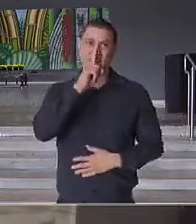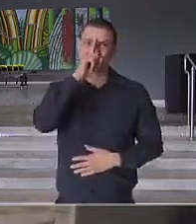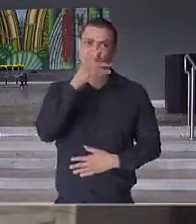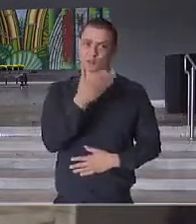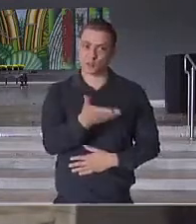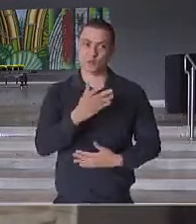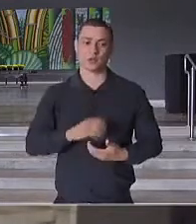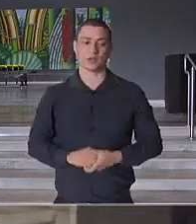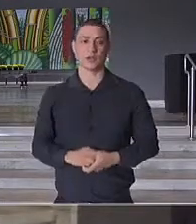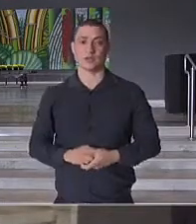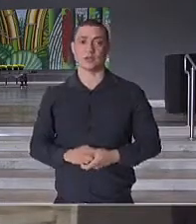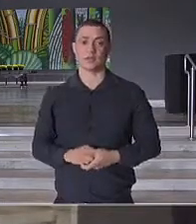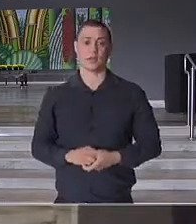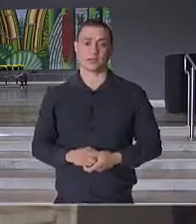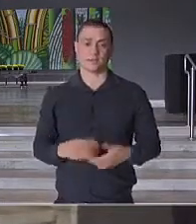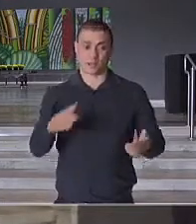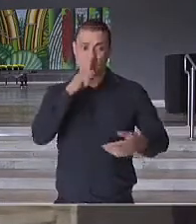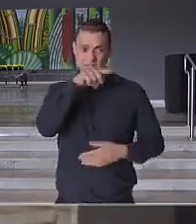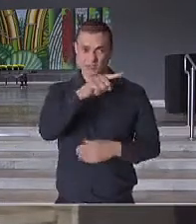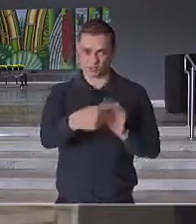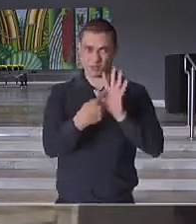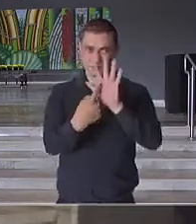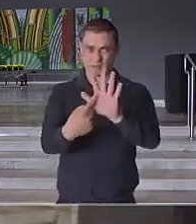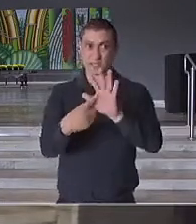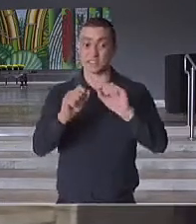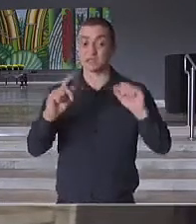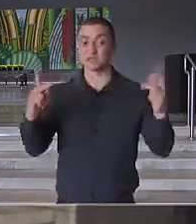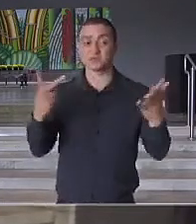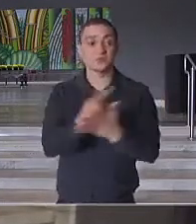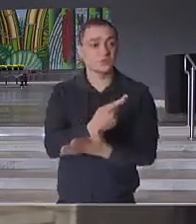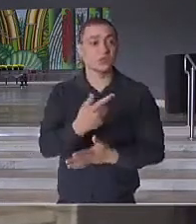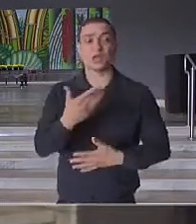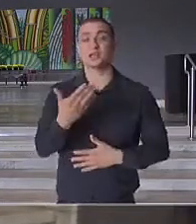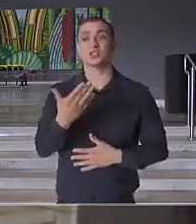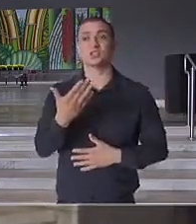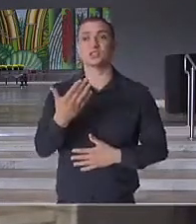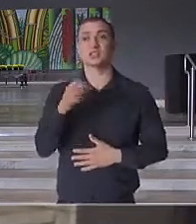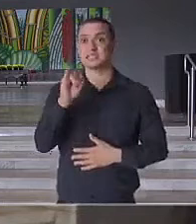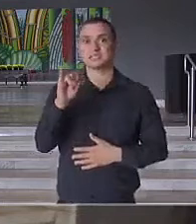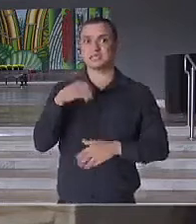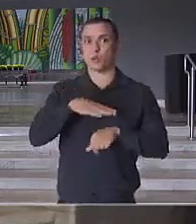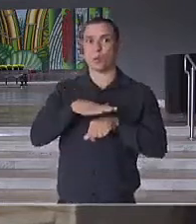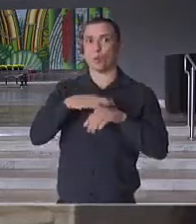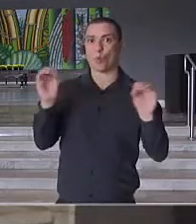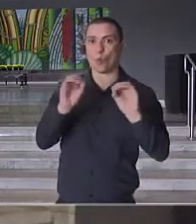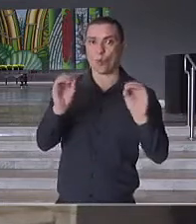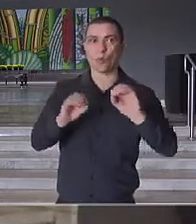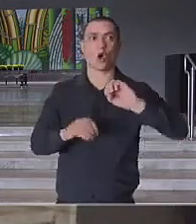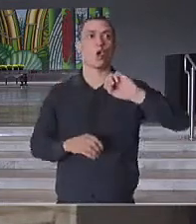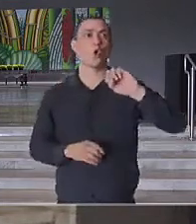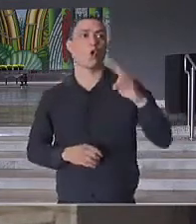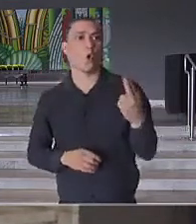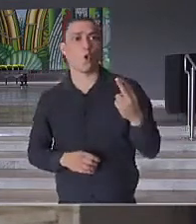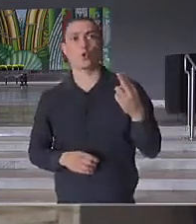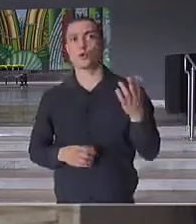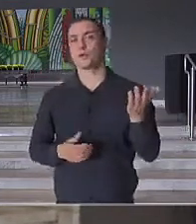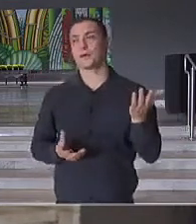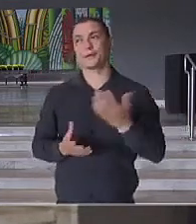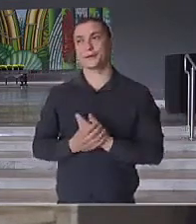que foi apresentado de não tomando as medidas, ou se as medidas não